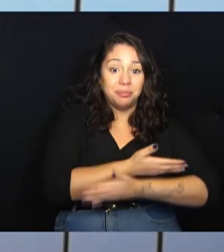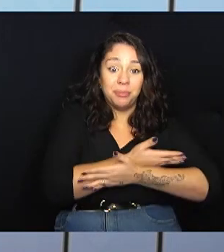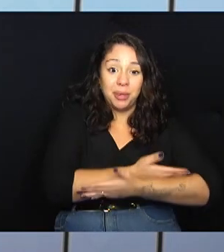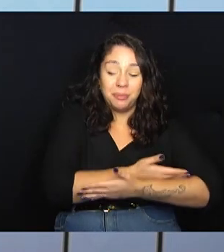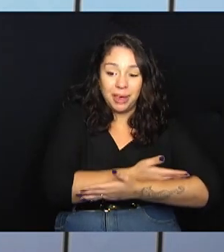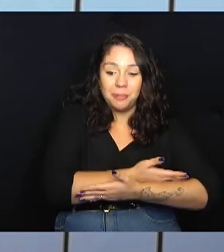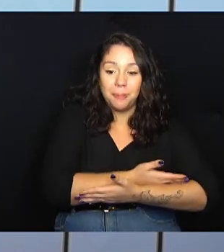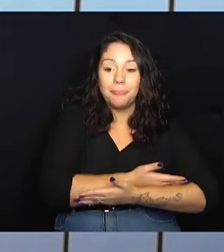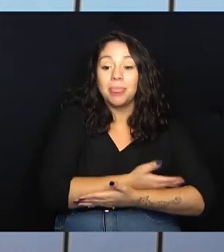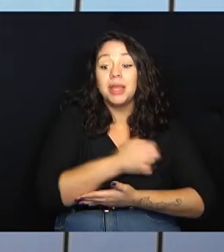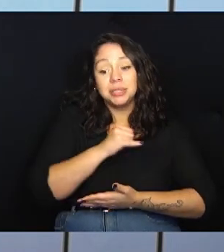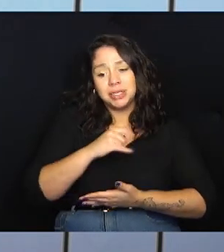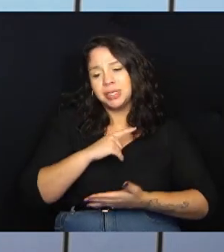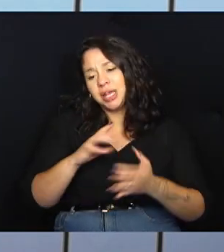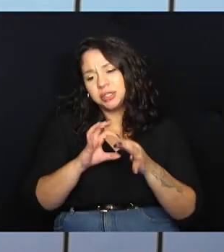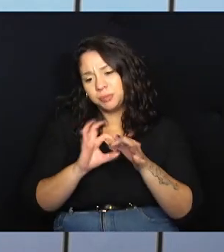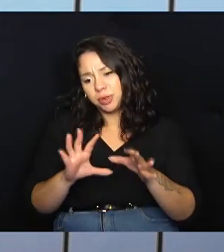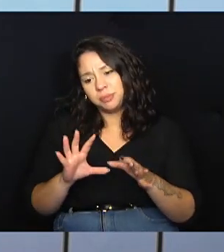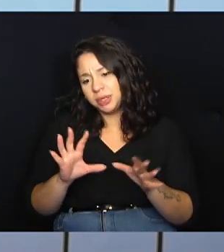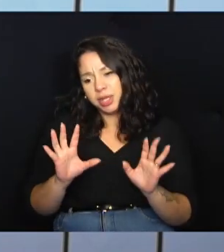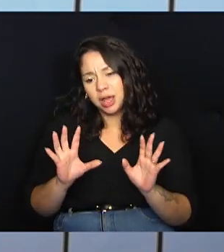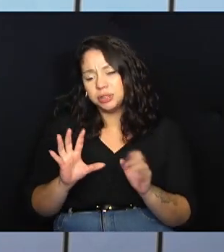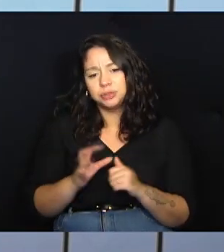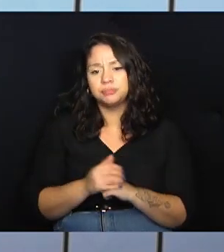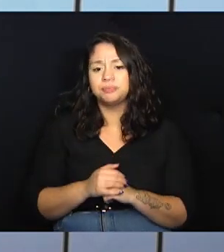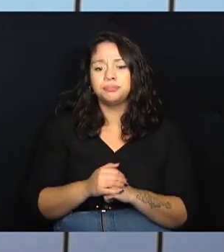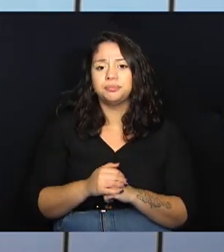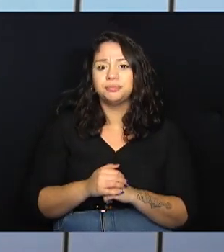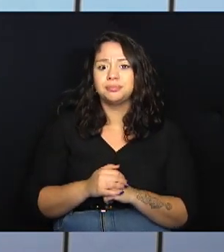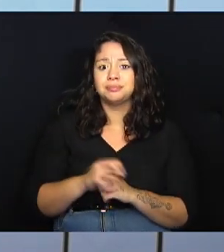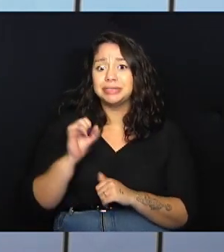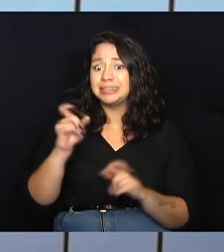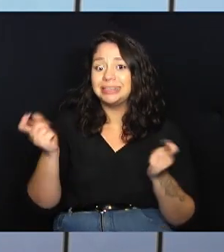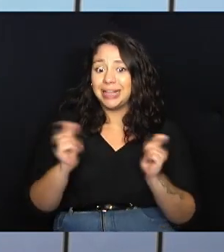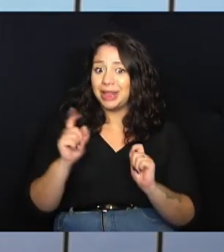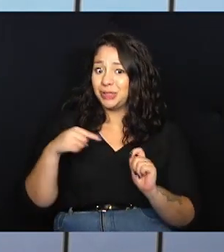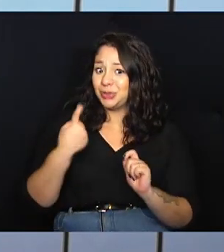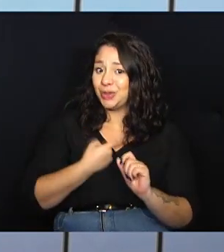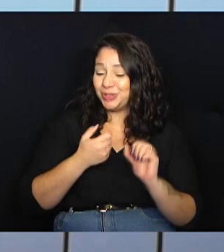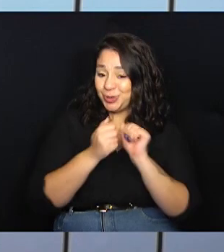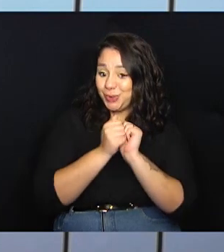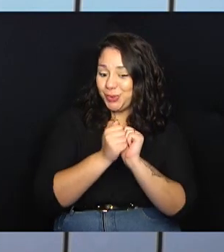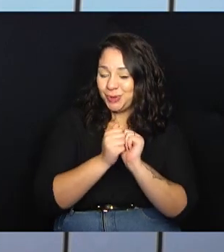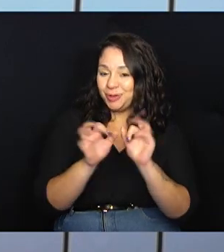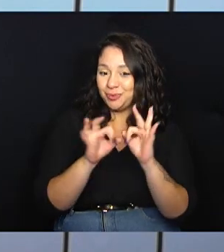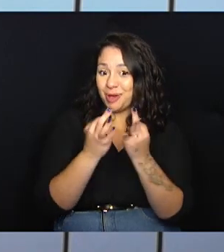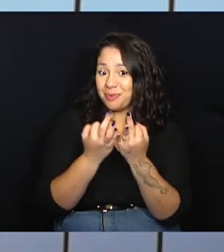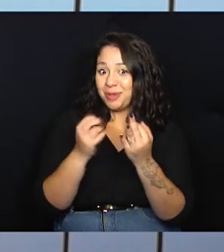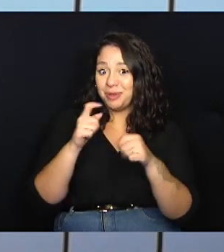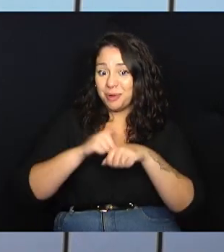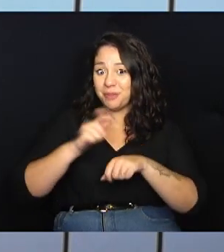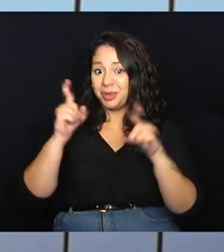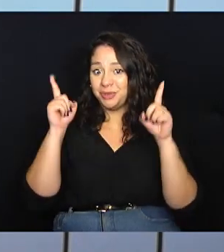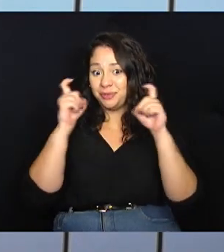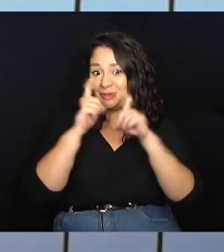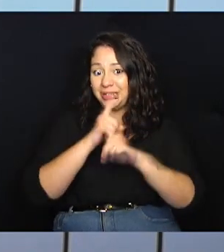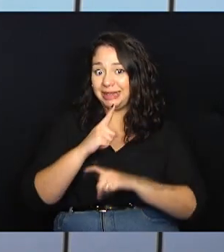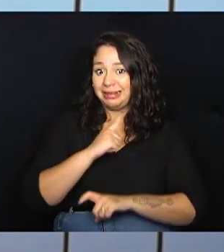Sim. Havendo disponibilidade, tanto quanto possível estaremos juntas com a família naquelas dificuldades que ela venha a